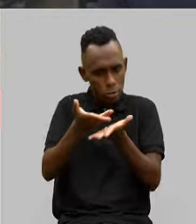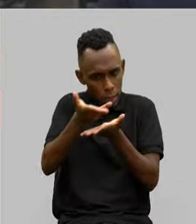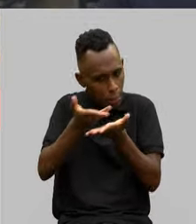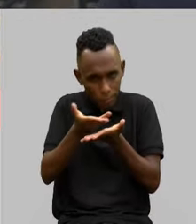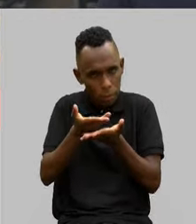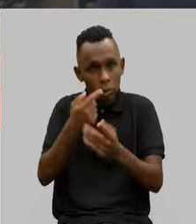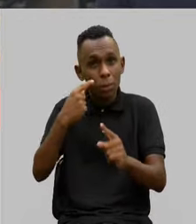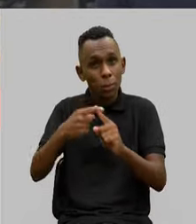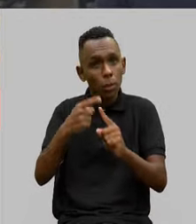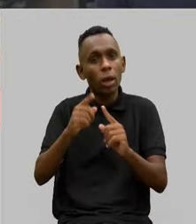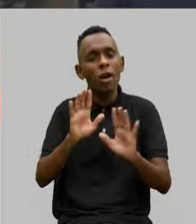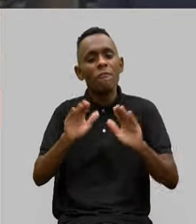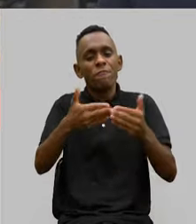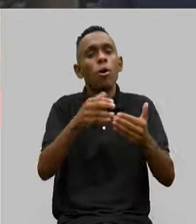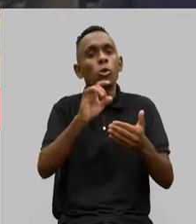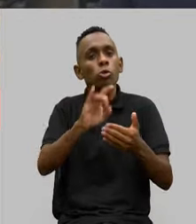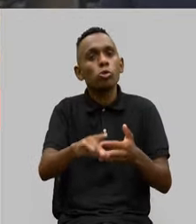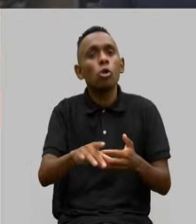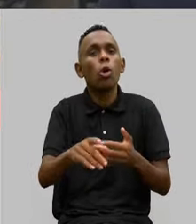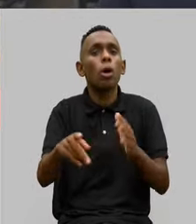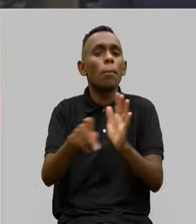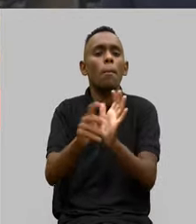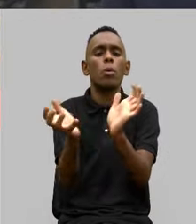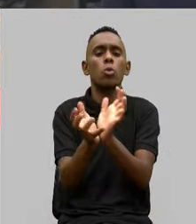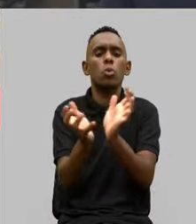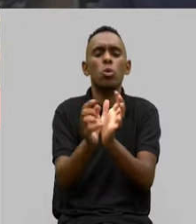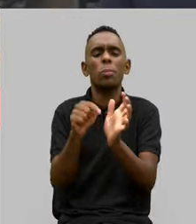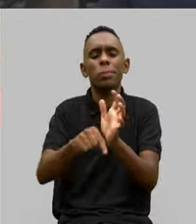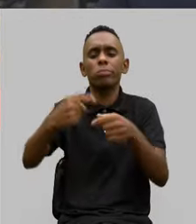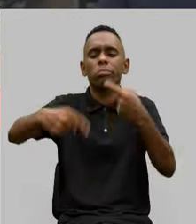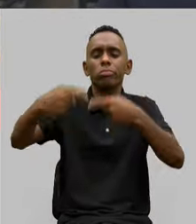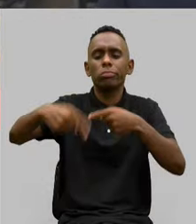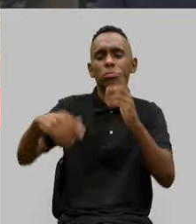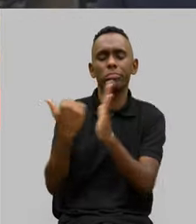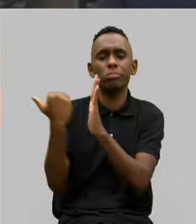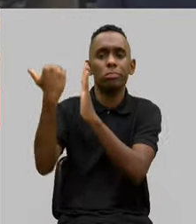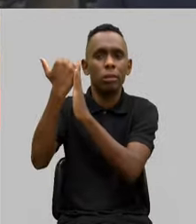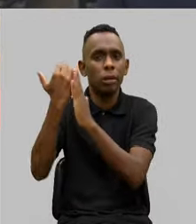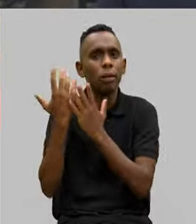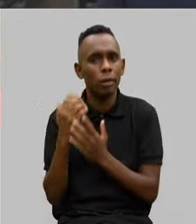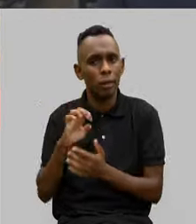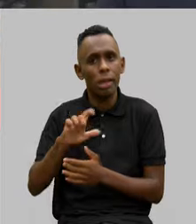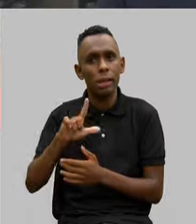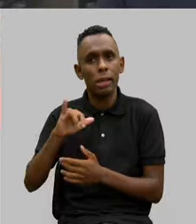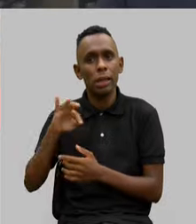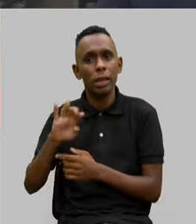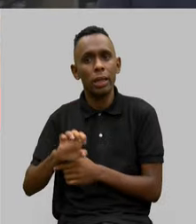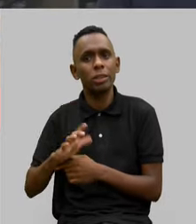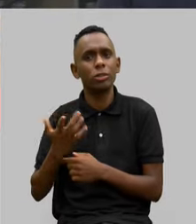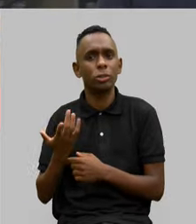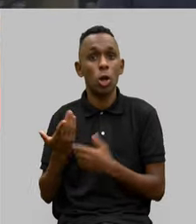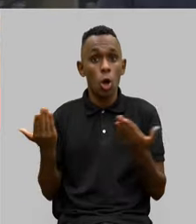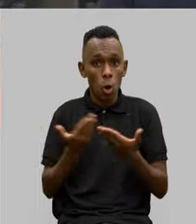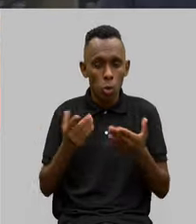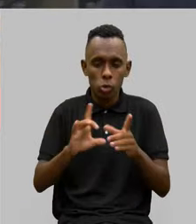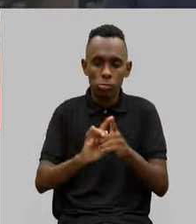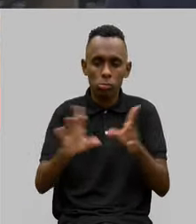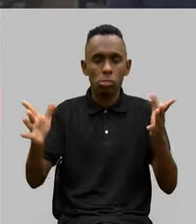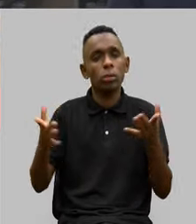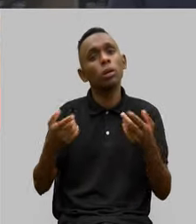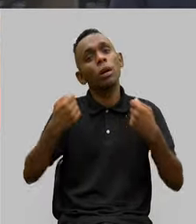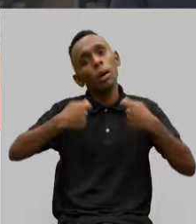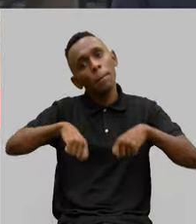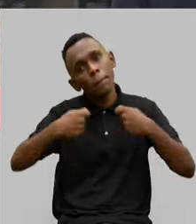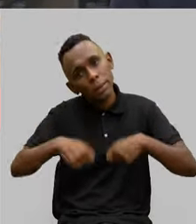Ficava muito concentrado na mão de grupos elitizados hoje a gente de fato quer democratizar E aí